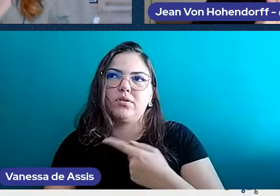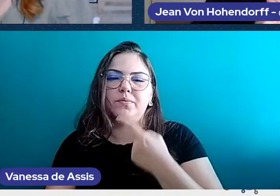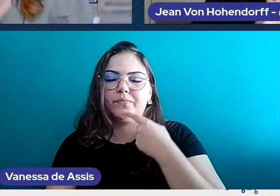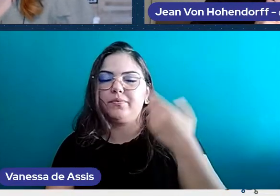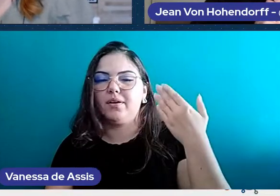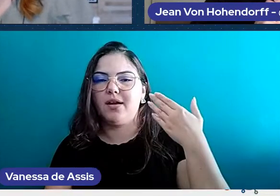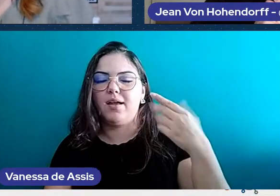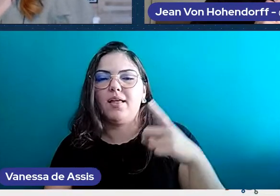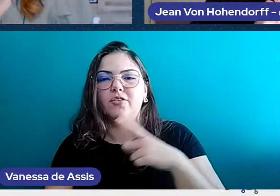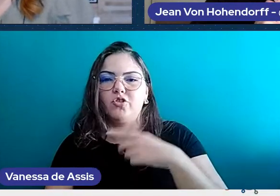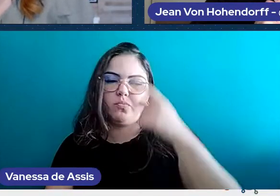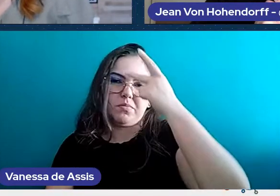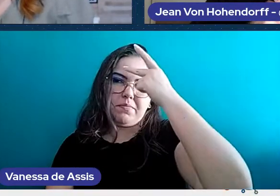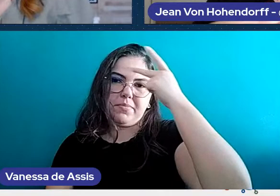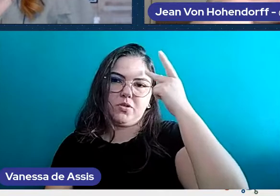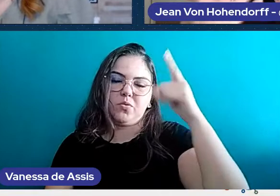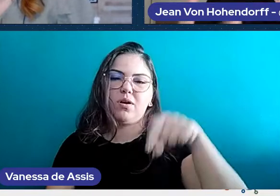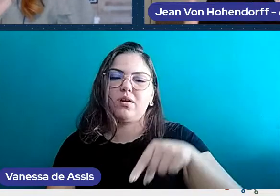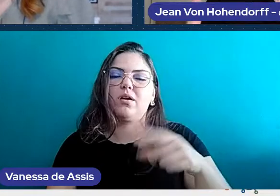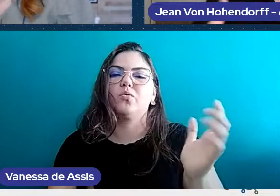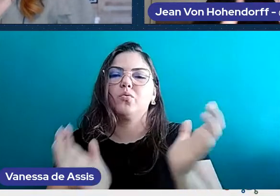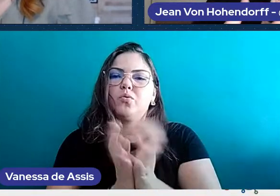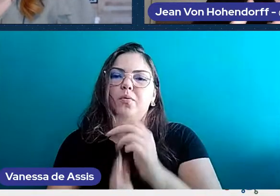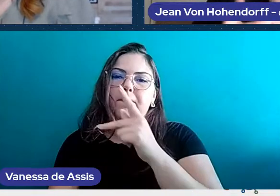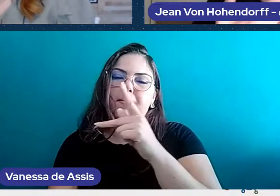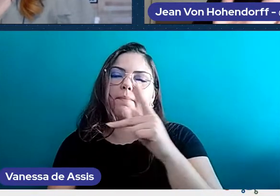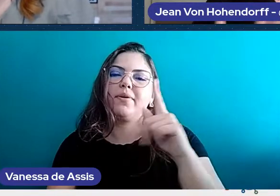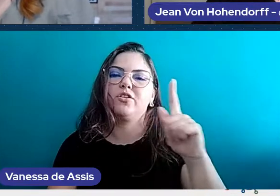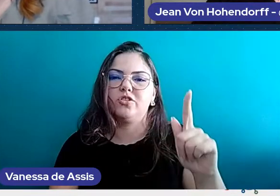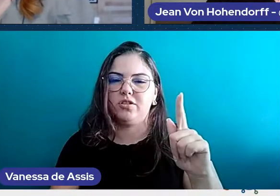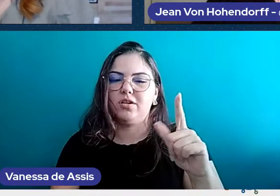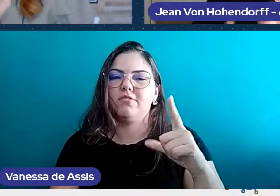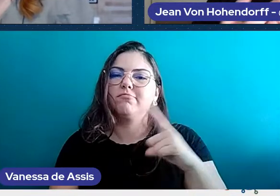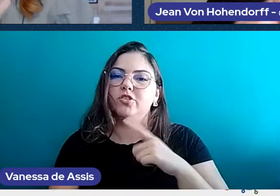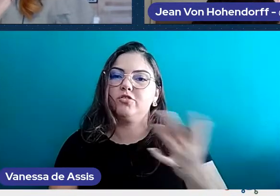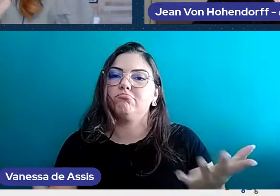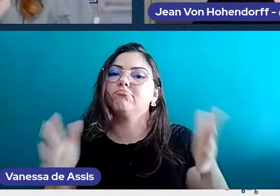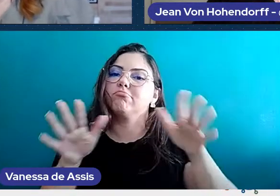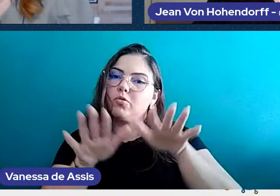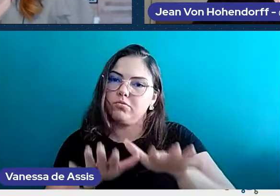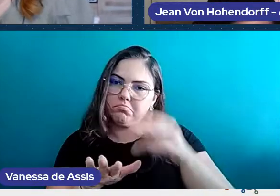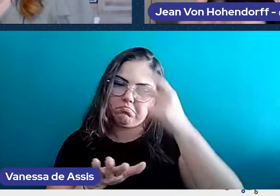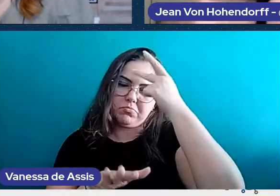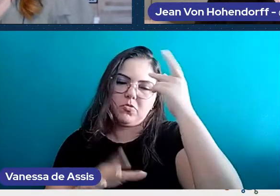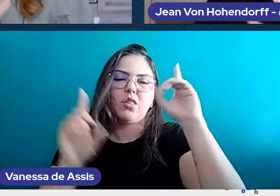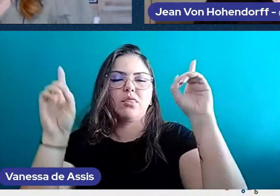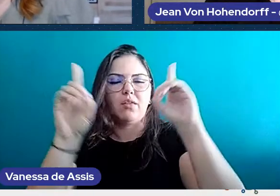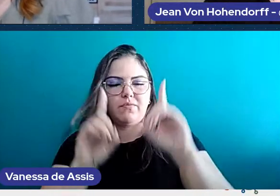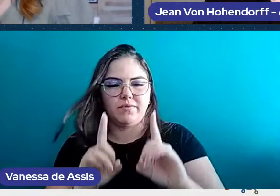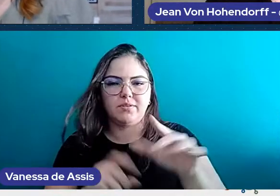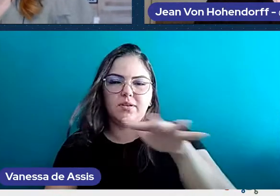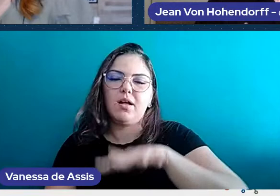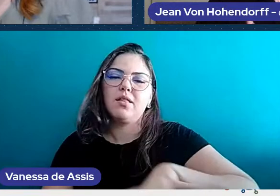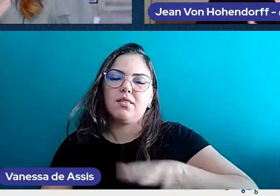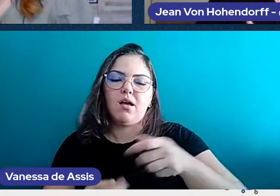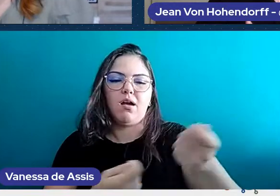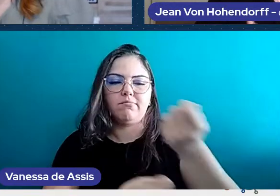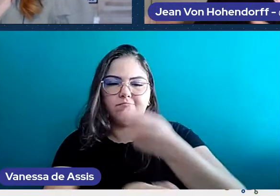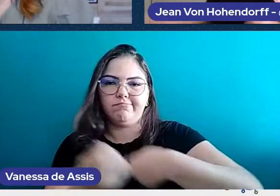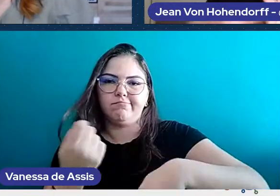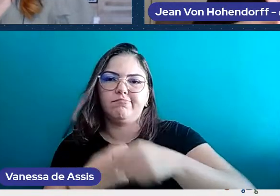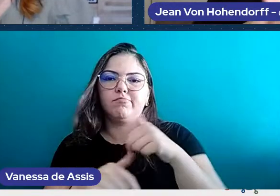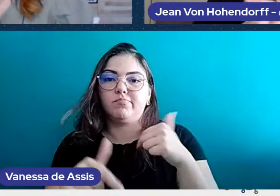Atitus a inclusão de pessoas com deficiência no mercado de trabalho na ótica dessas pessoas,